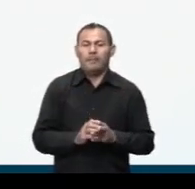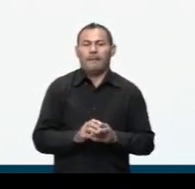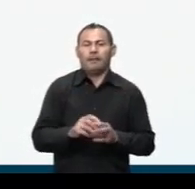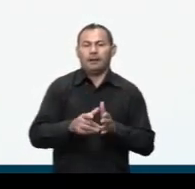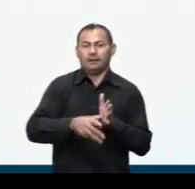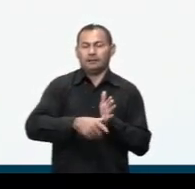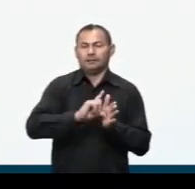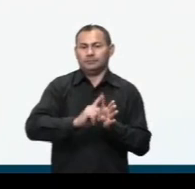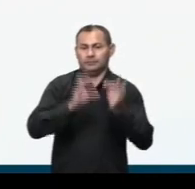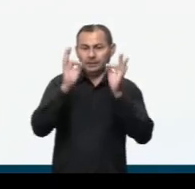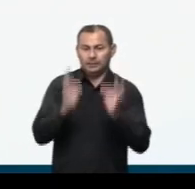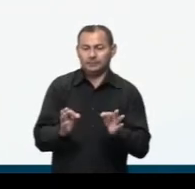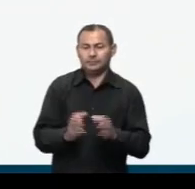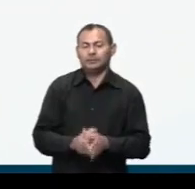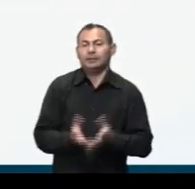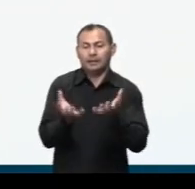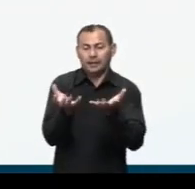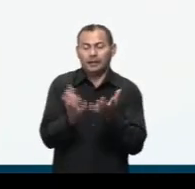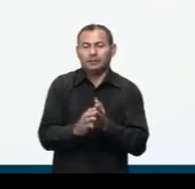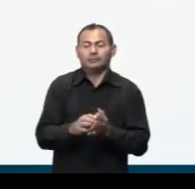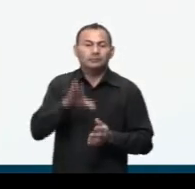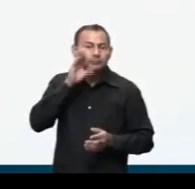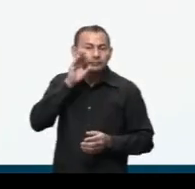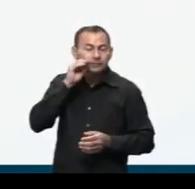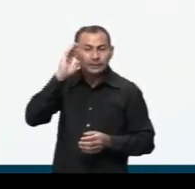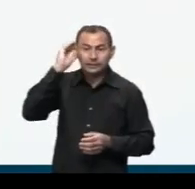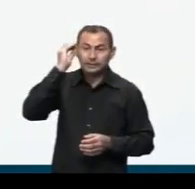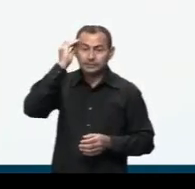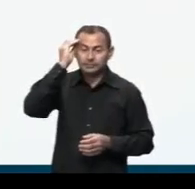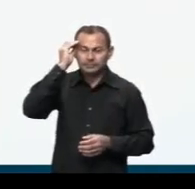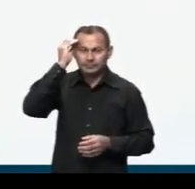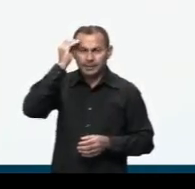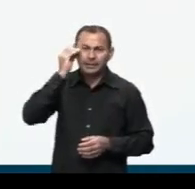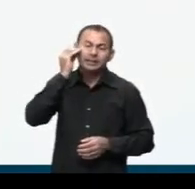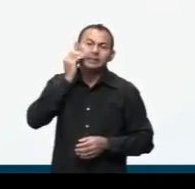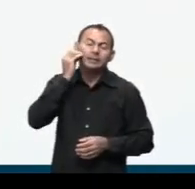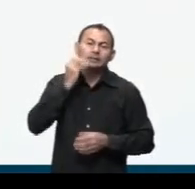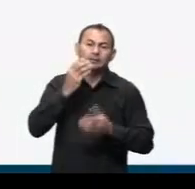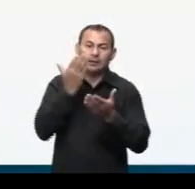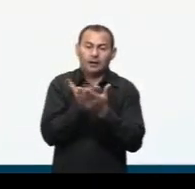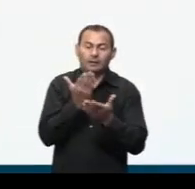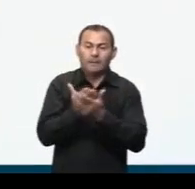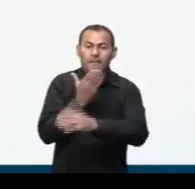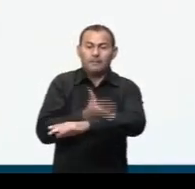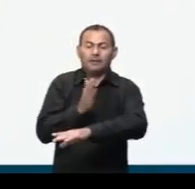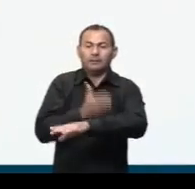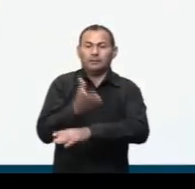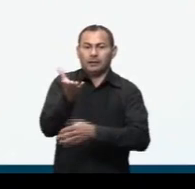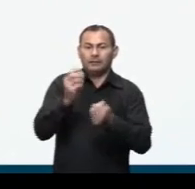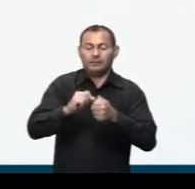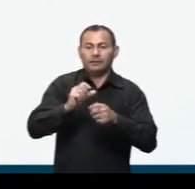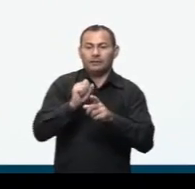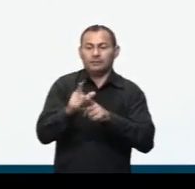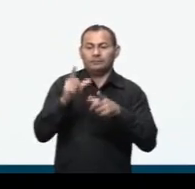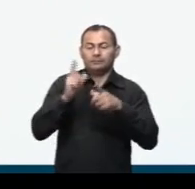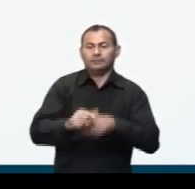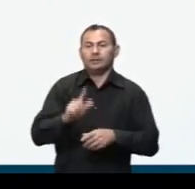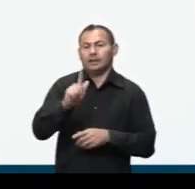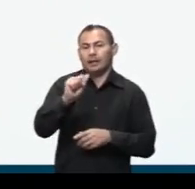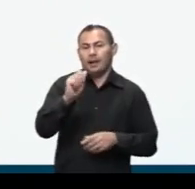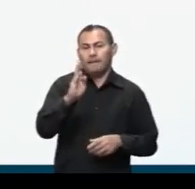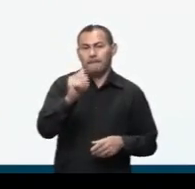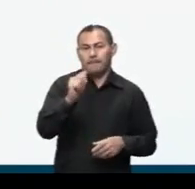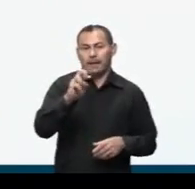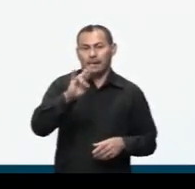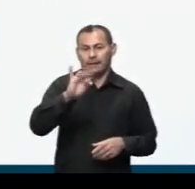método anterior, tá? E requer um funcionário experiente. Vocês vão fazer uma aula prática onde eu quero que vocês façam a locação com